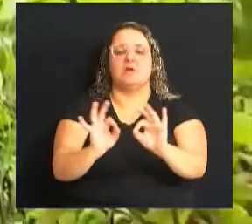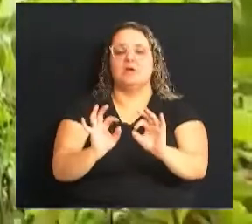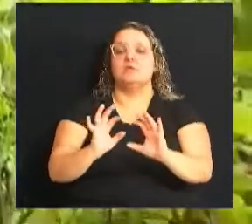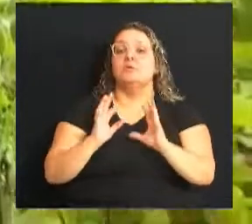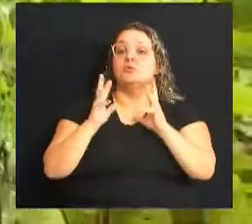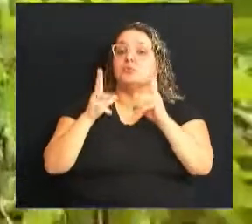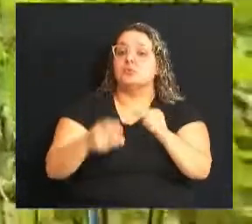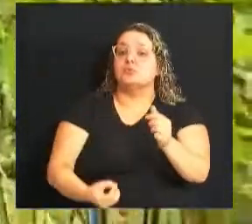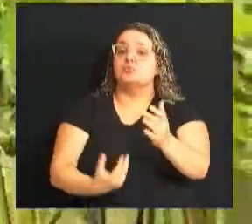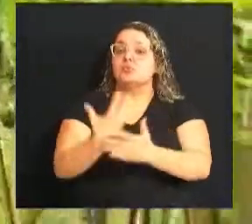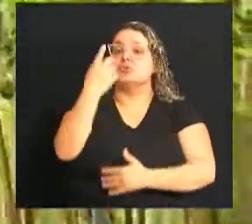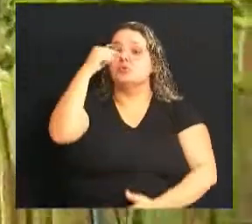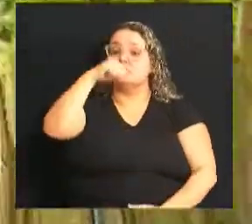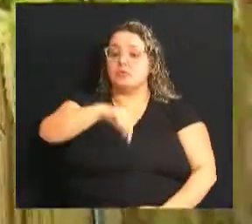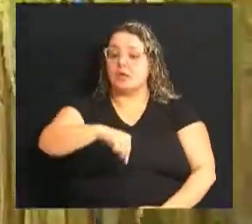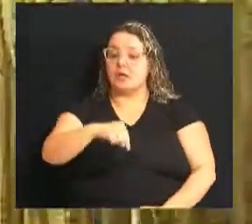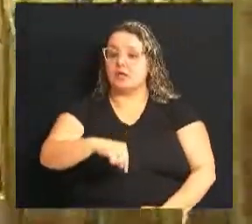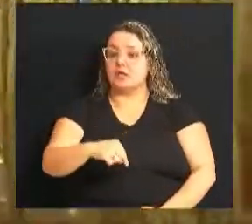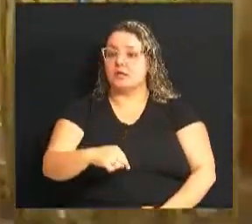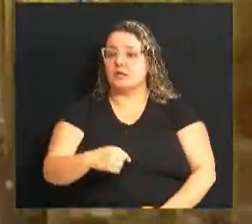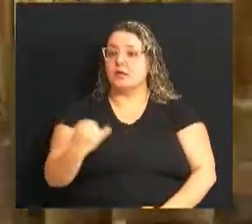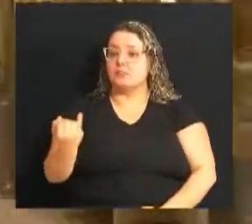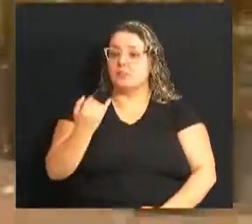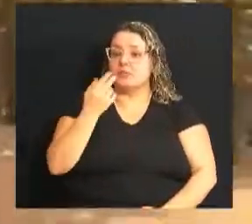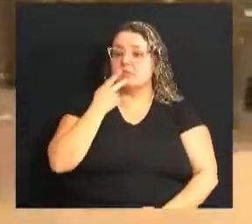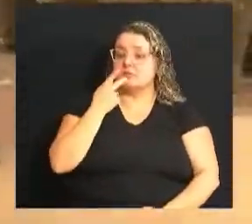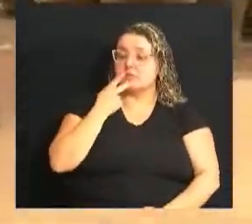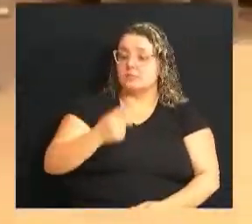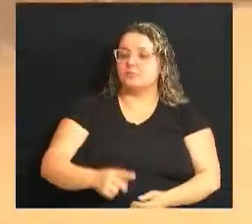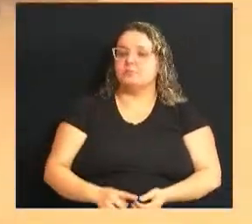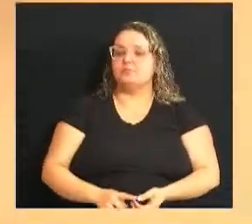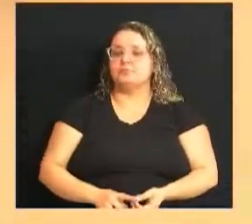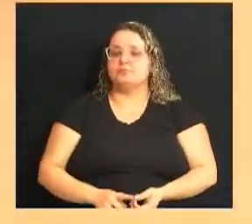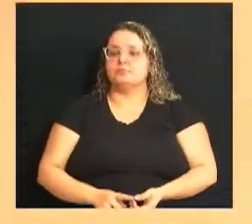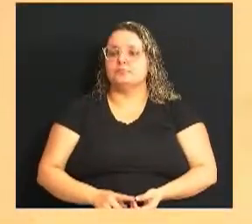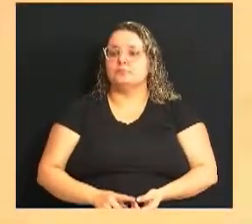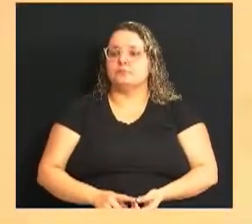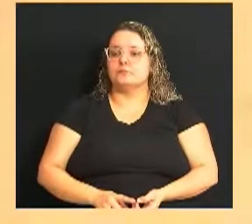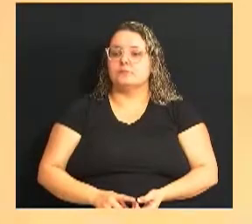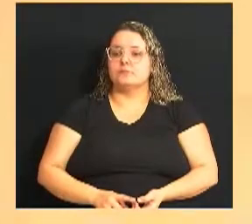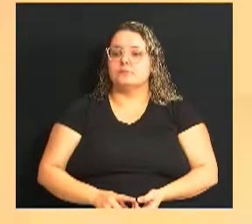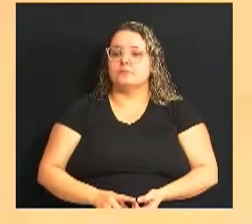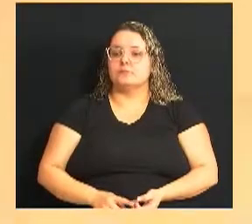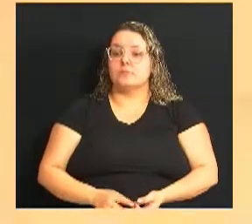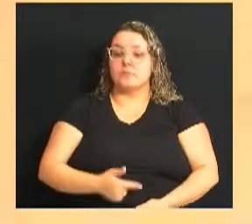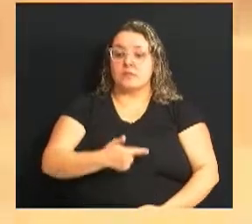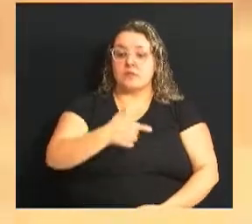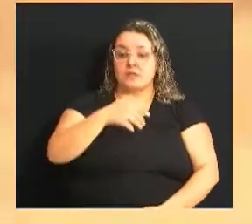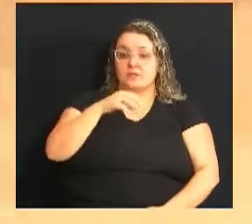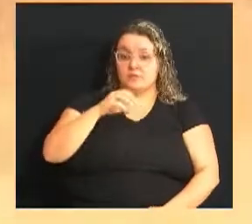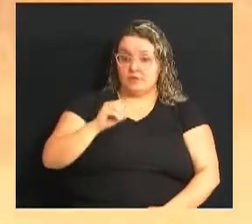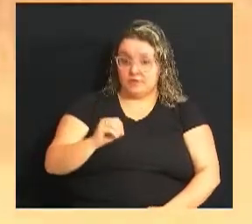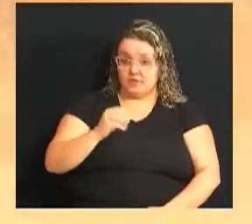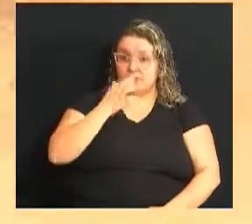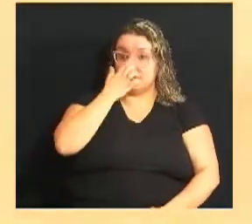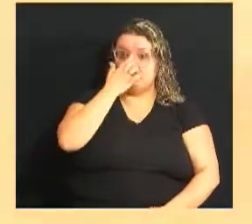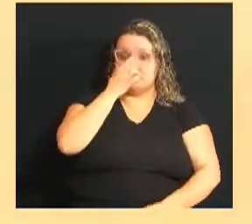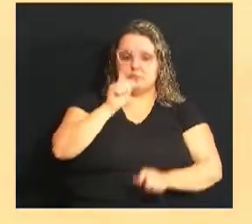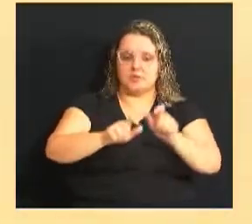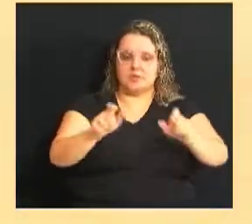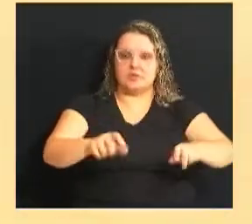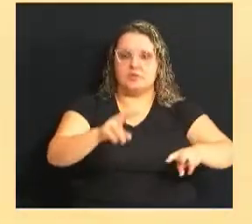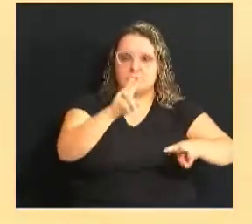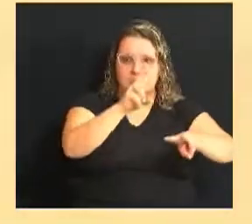é produzido, vale dizer, com 20 reeducandos do sistema prisional e